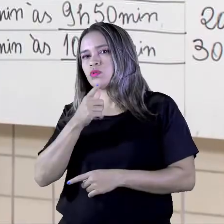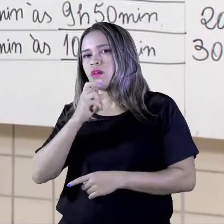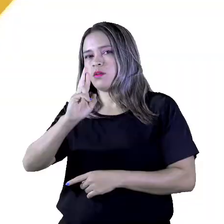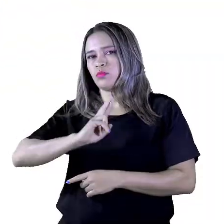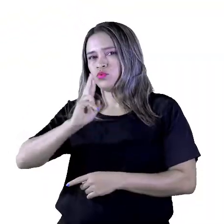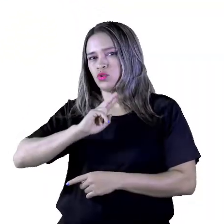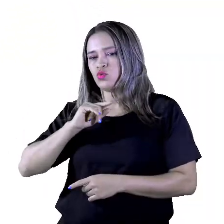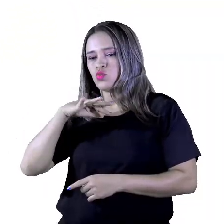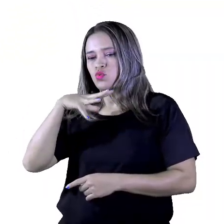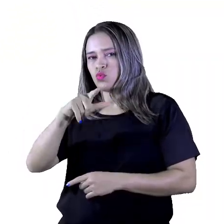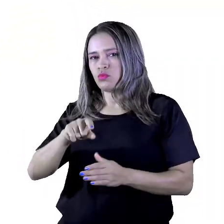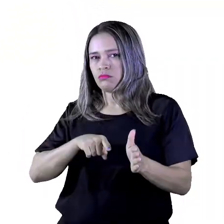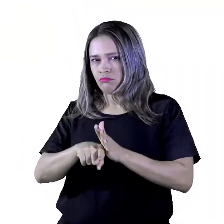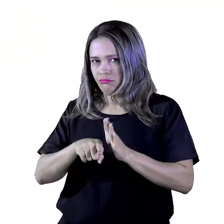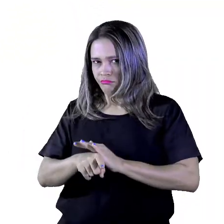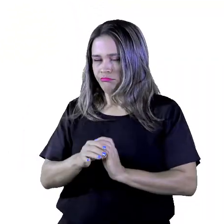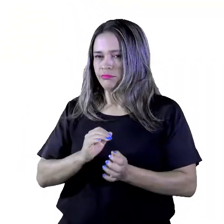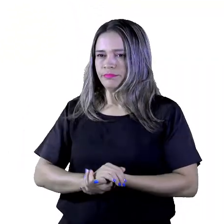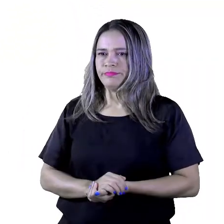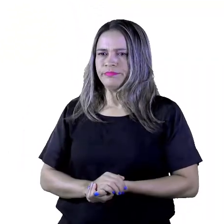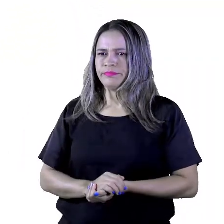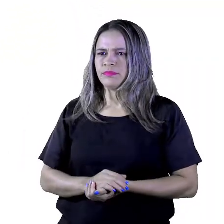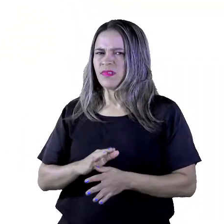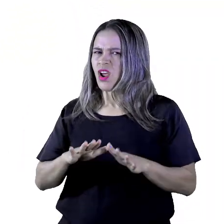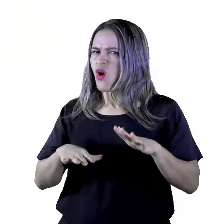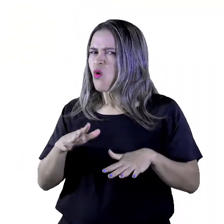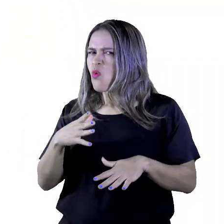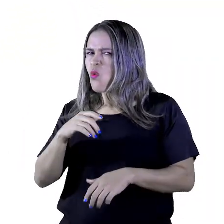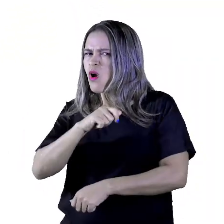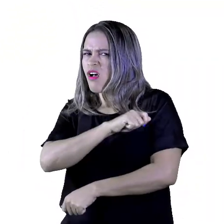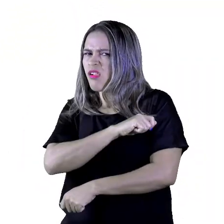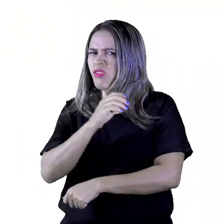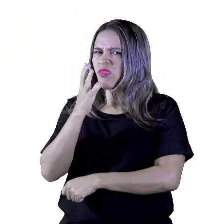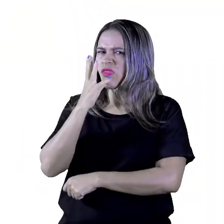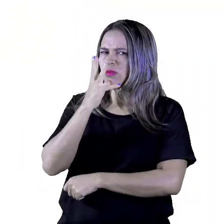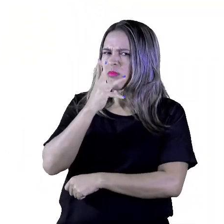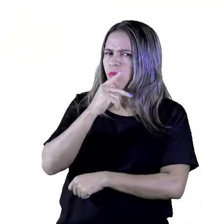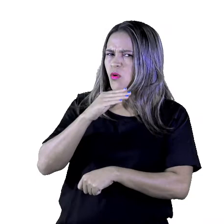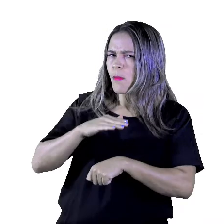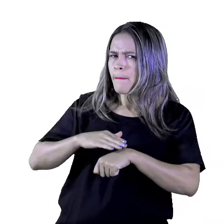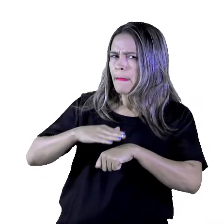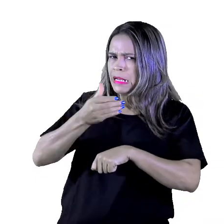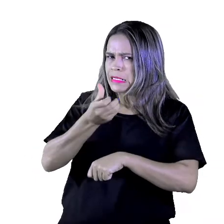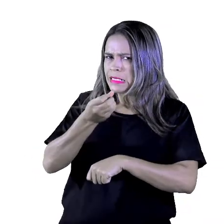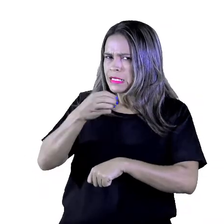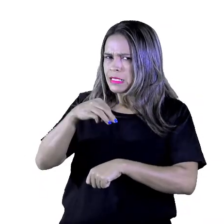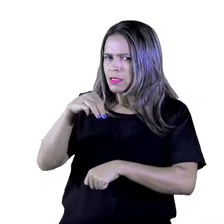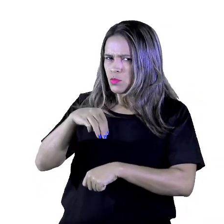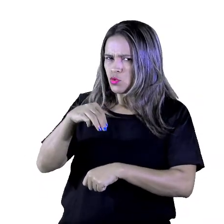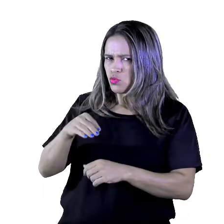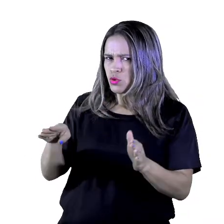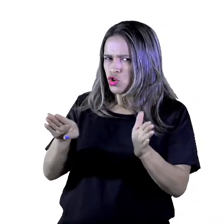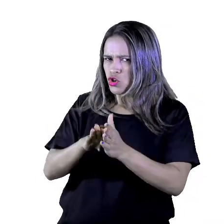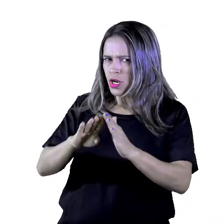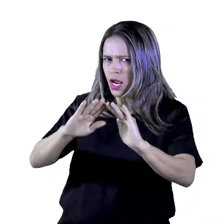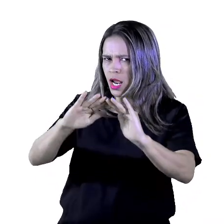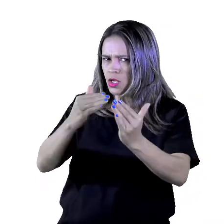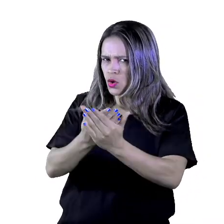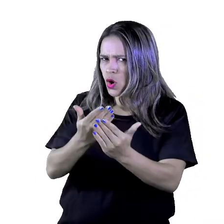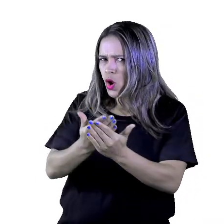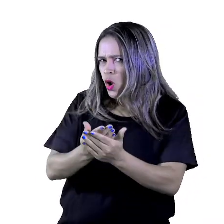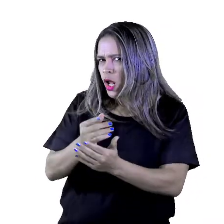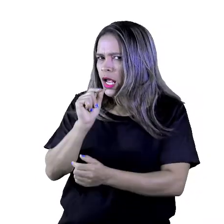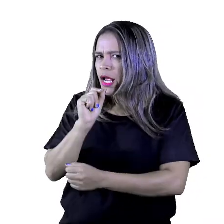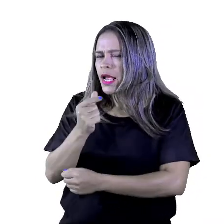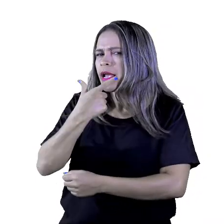questões, beleza? Olha só, algum aluno demorou mais que 60 minutos para chegar à escola? Quem foi esse